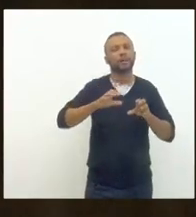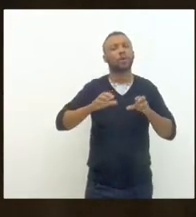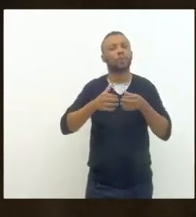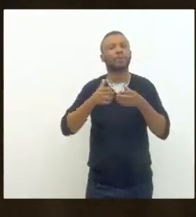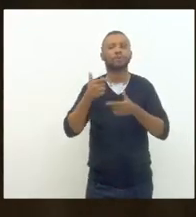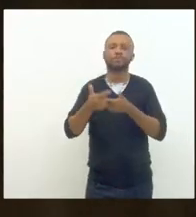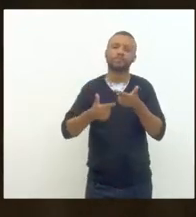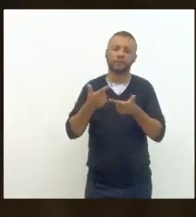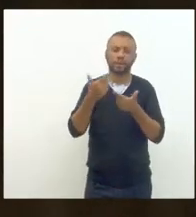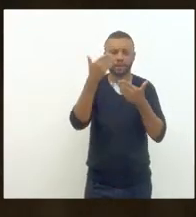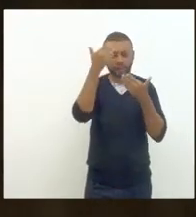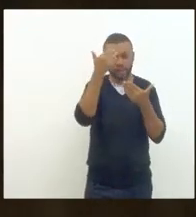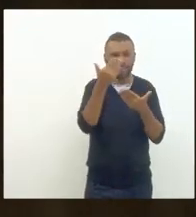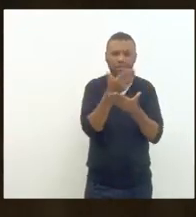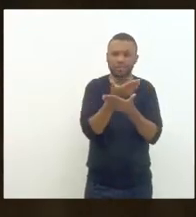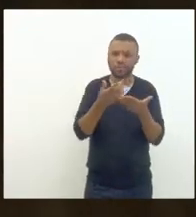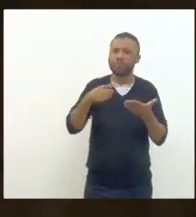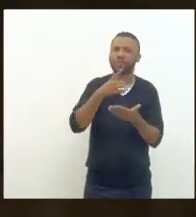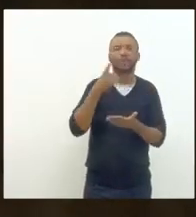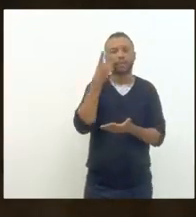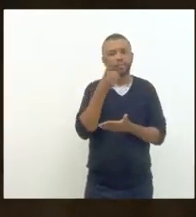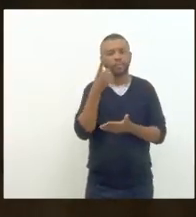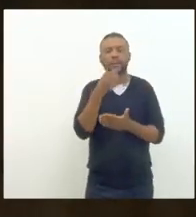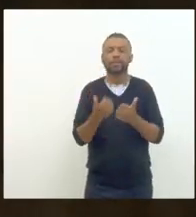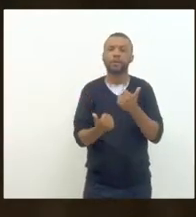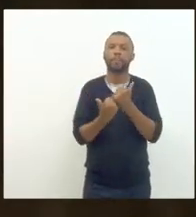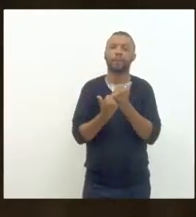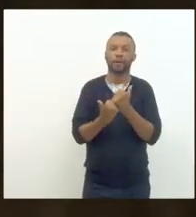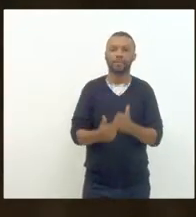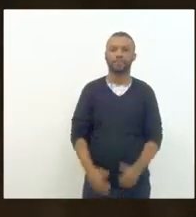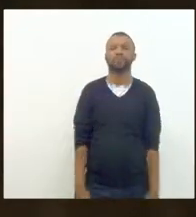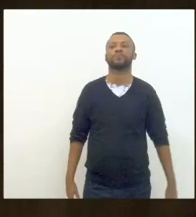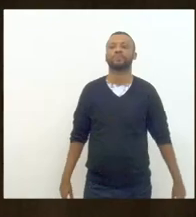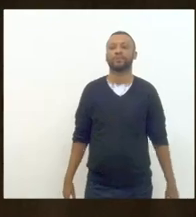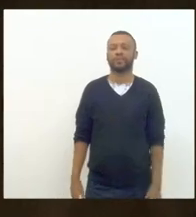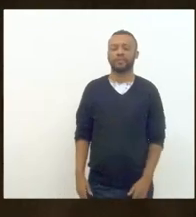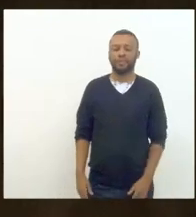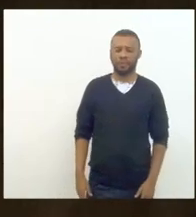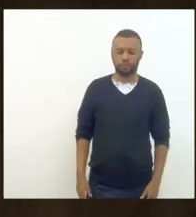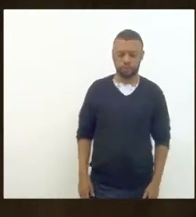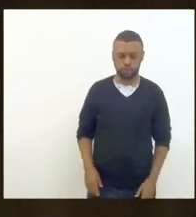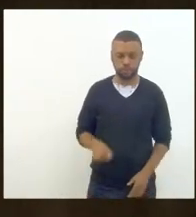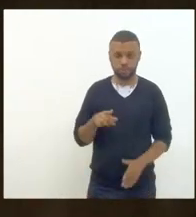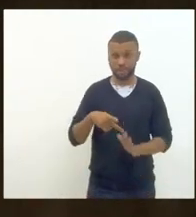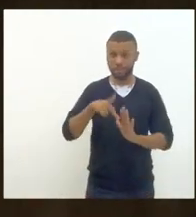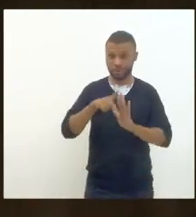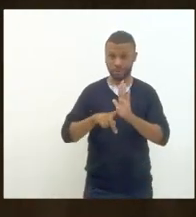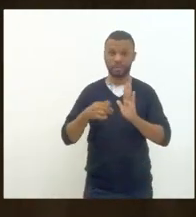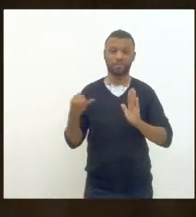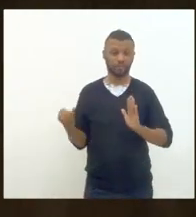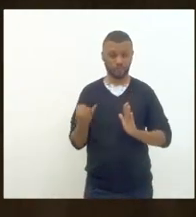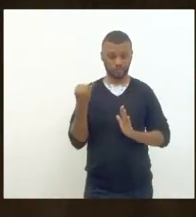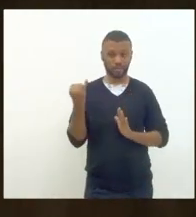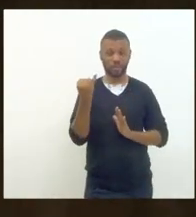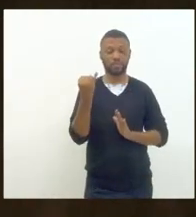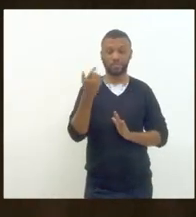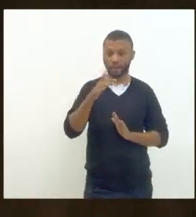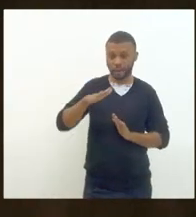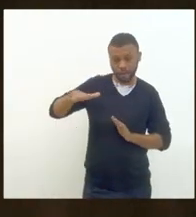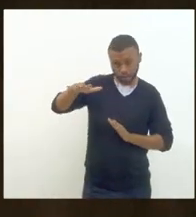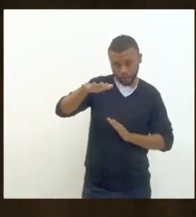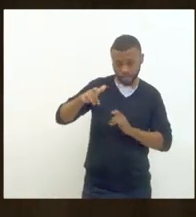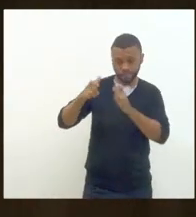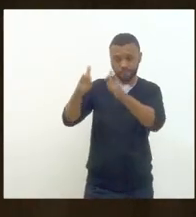Justiça. E agradecer a todos os deputados também, que são a favor desse projeto, muito importante para aquela região nossa